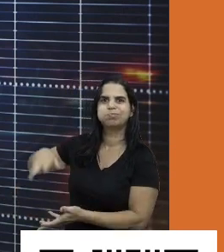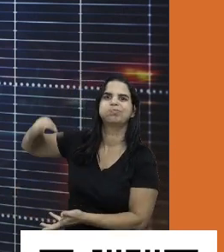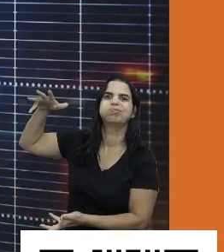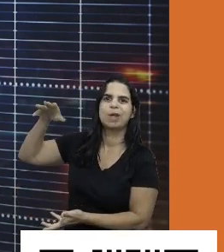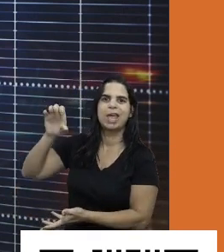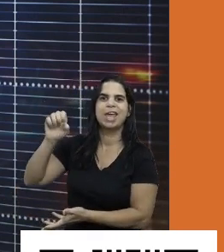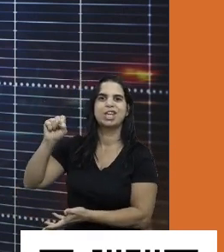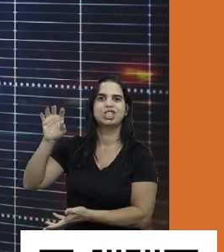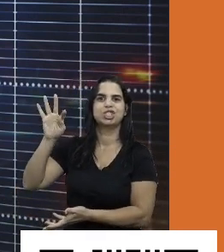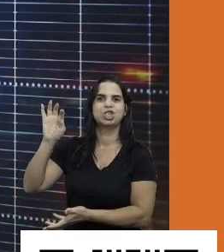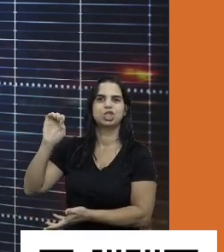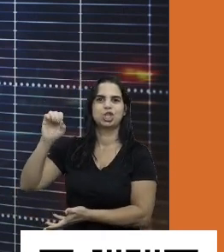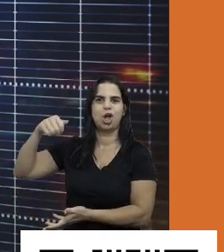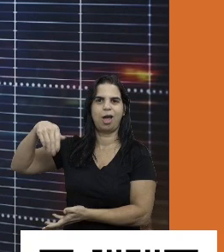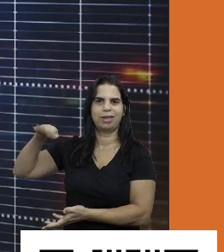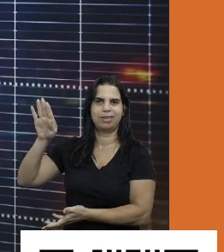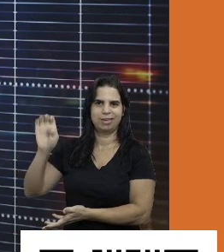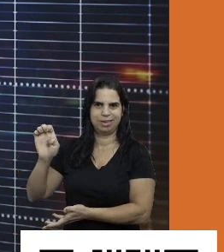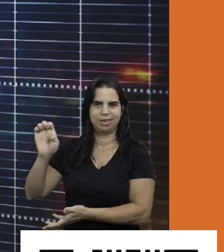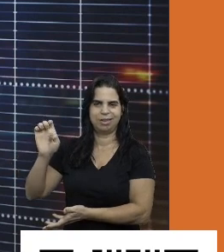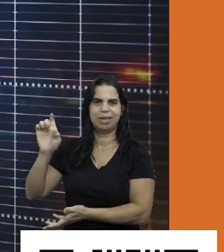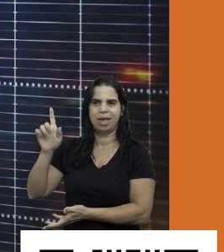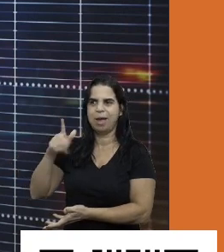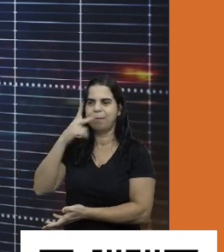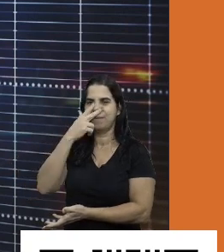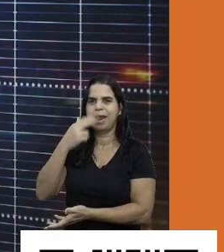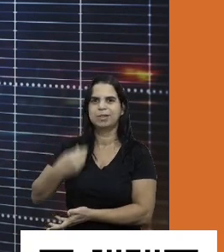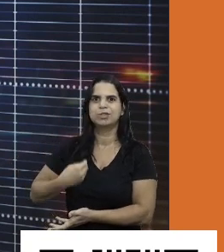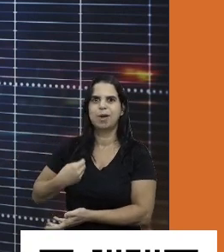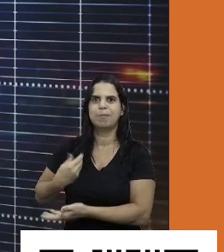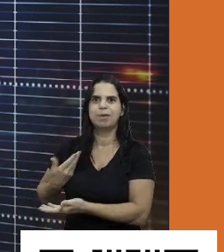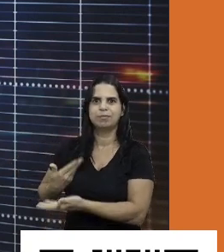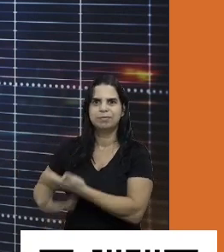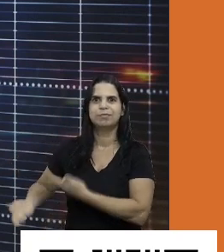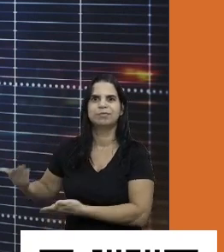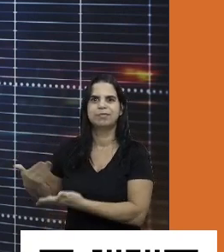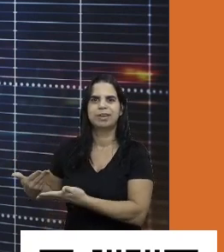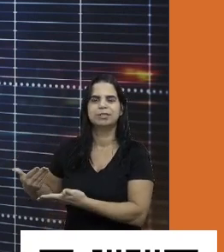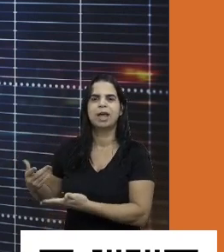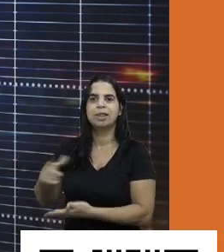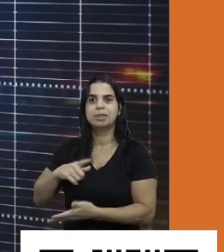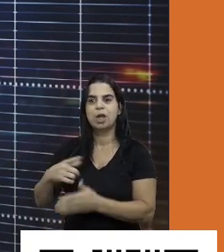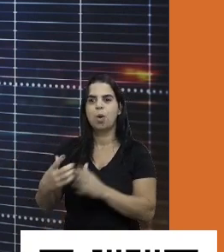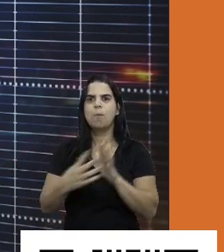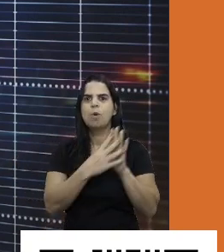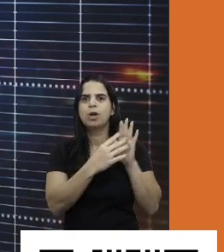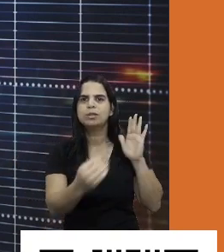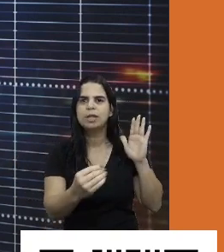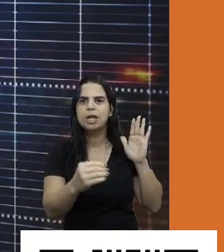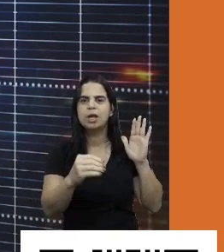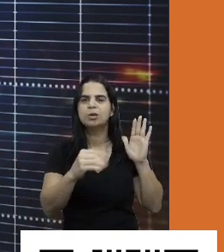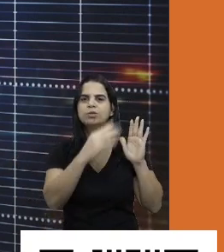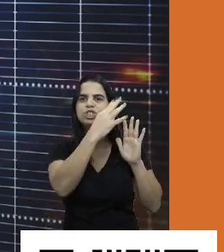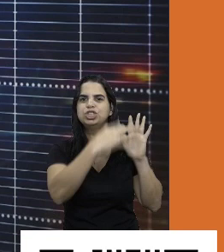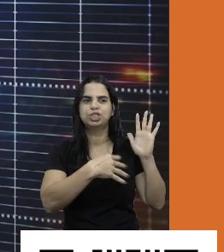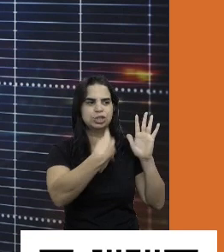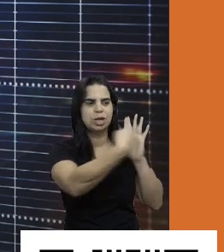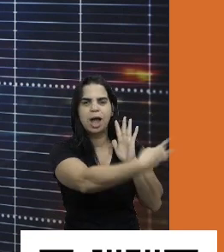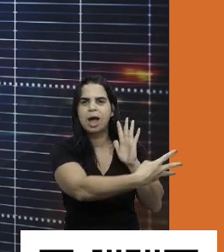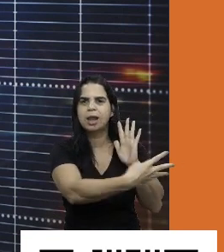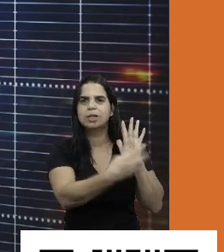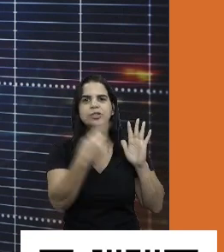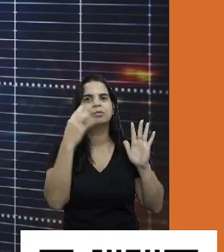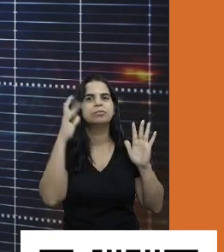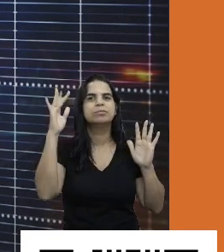questão de sobrevivência e ter um modelo de escala de previsão de demandas ele acaba trazendo uma